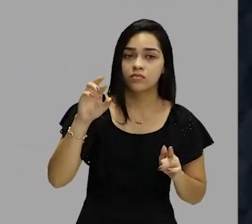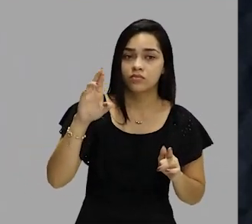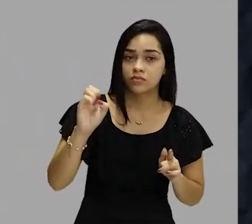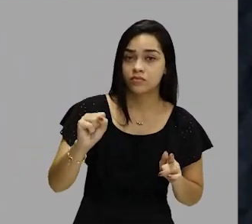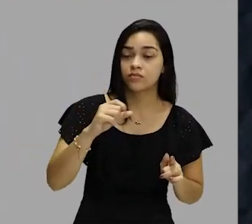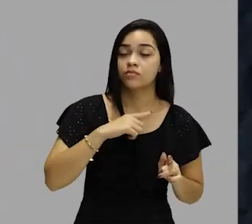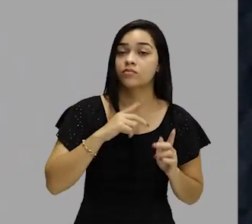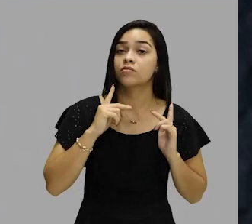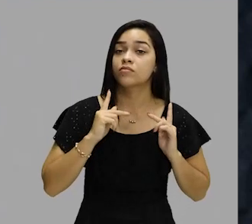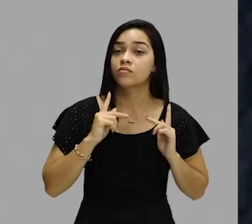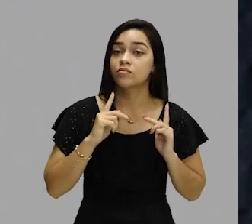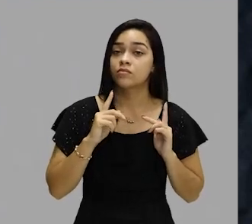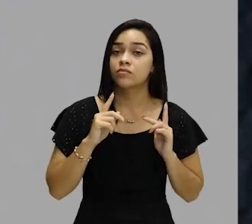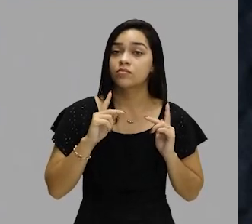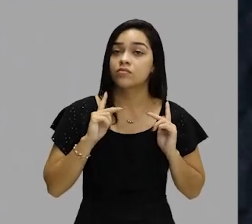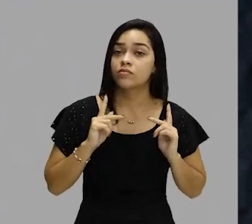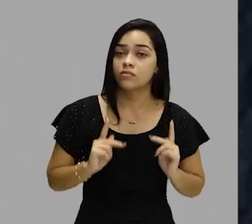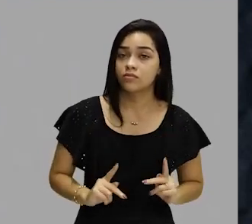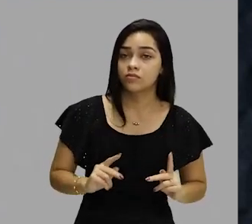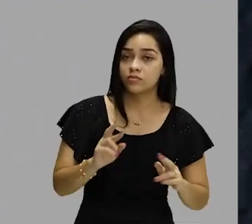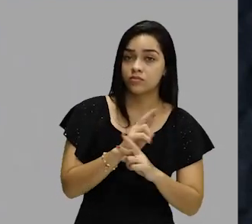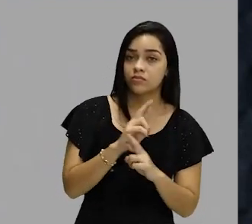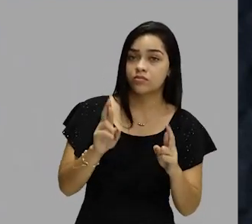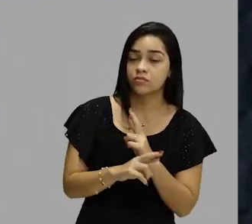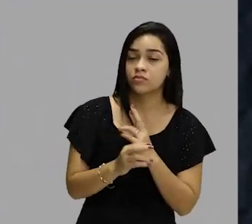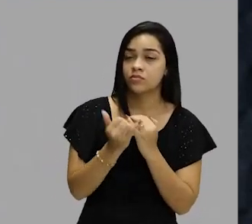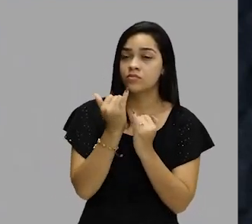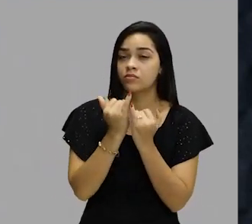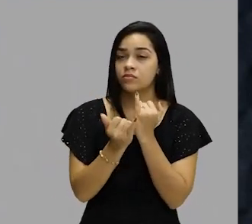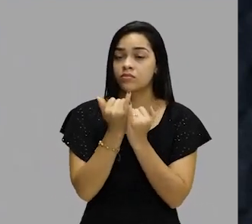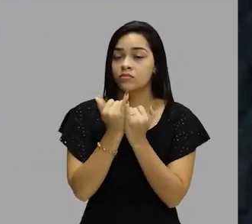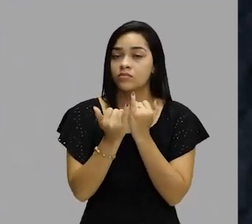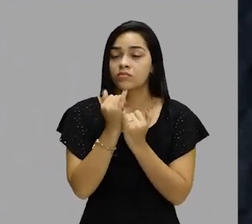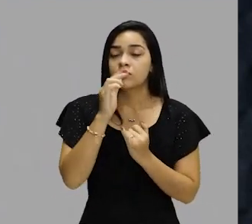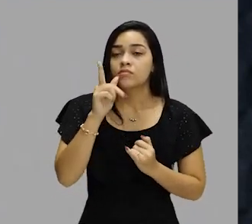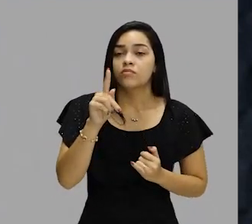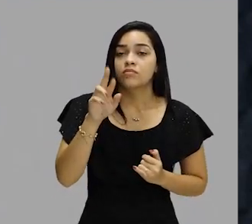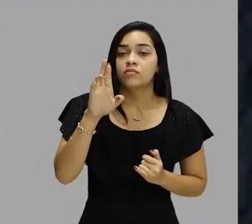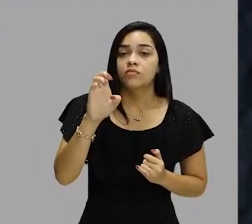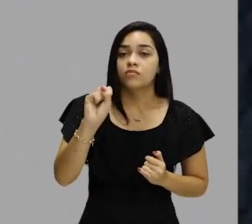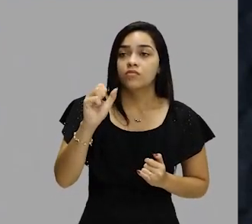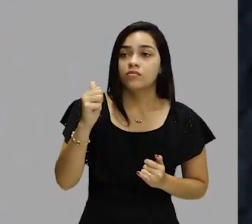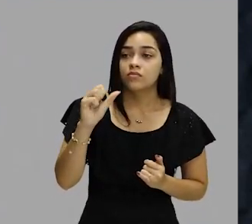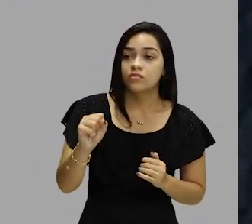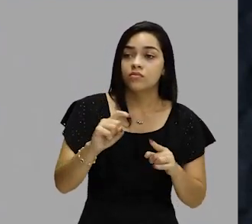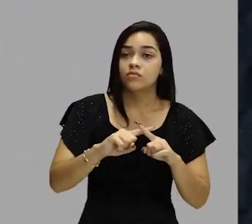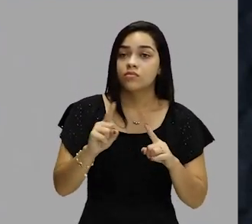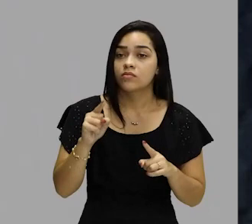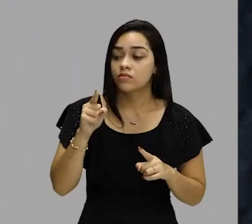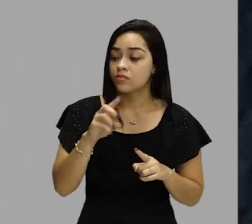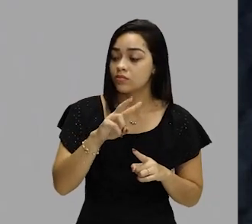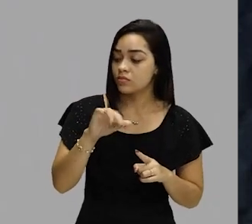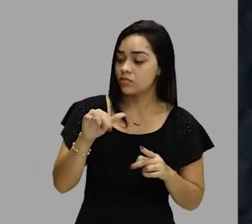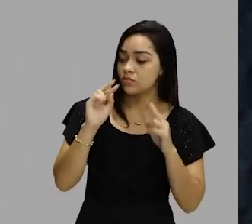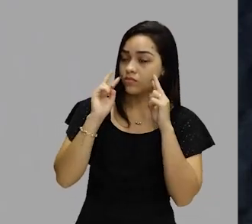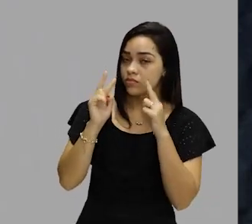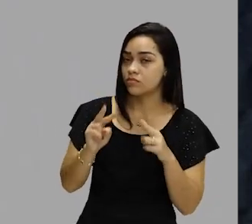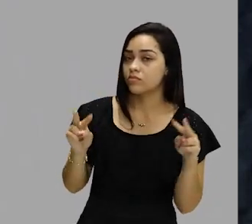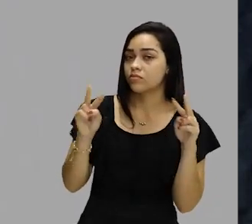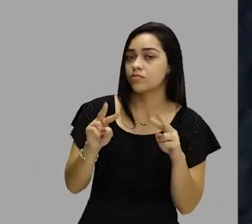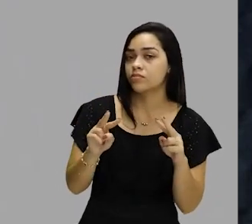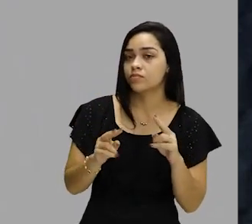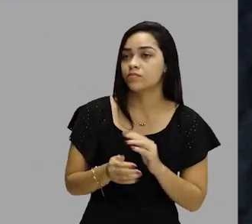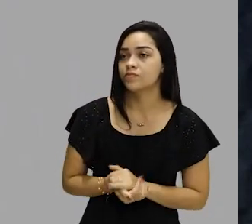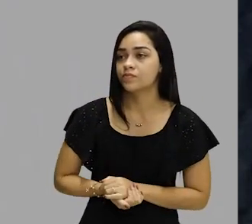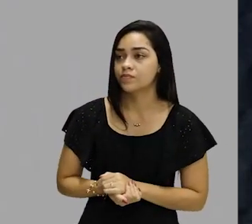um comportamento semelhante ao gráfico das presas. Só que se você for observar, o gráfico